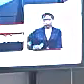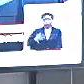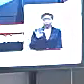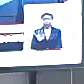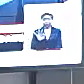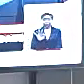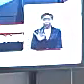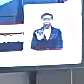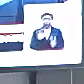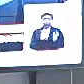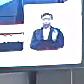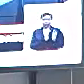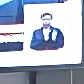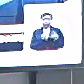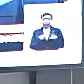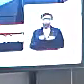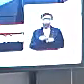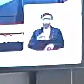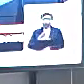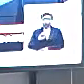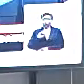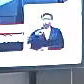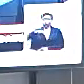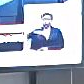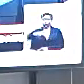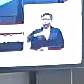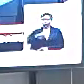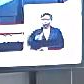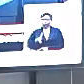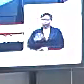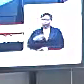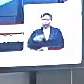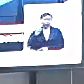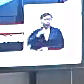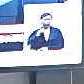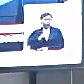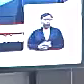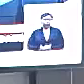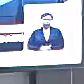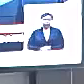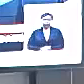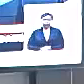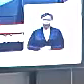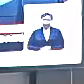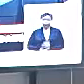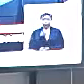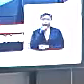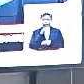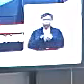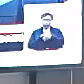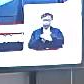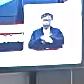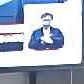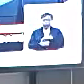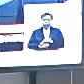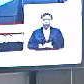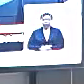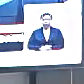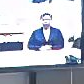apaz e do comped aqui do Estado de Minas Gerais e uma boa noite né já é